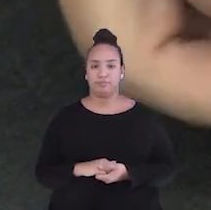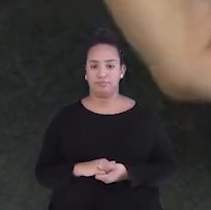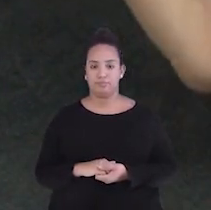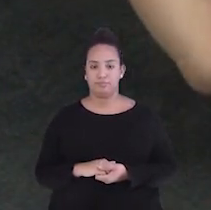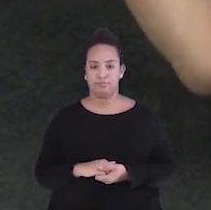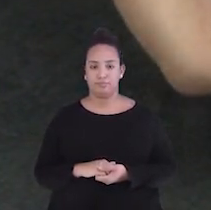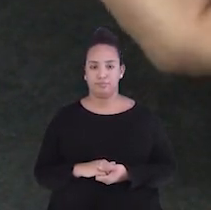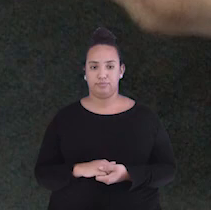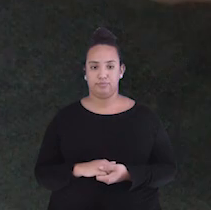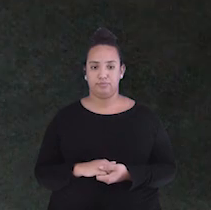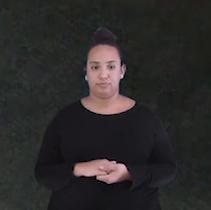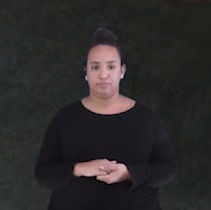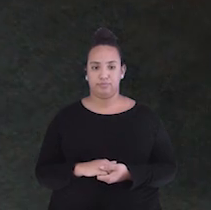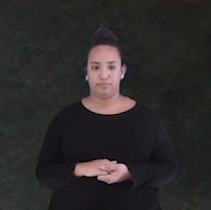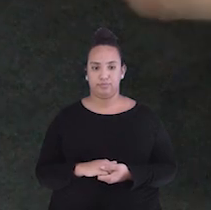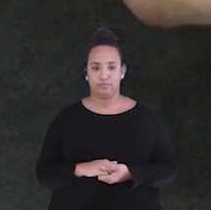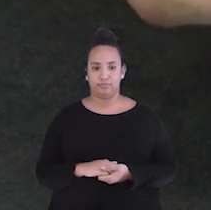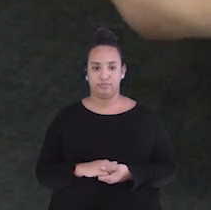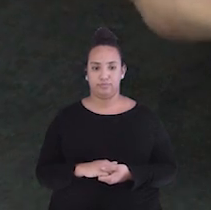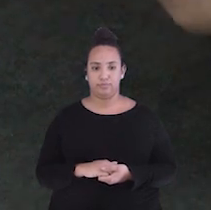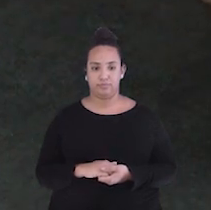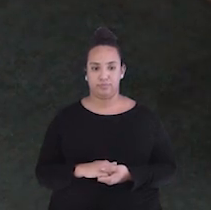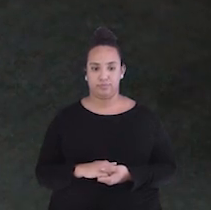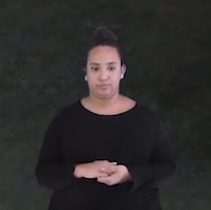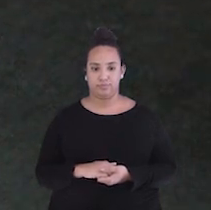Para segurar a roupinha da boneca.